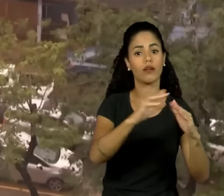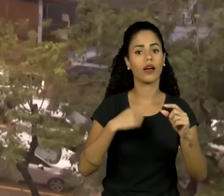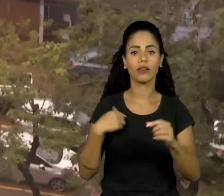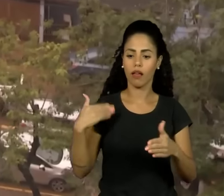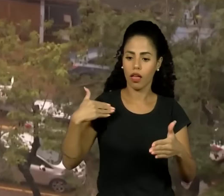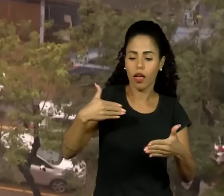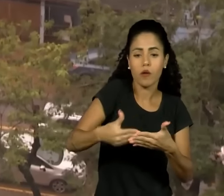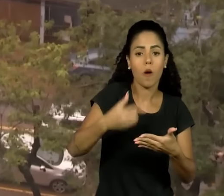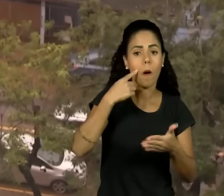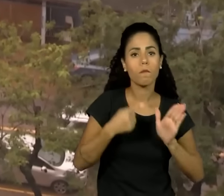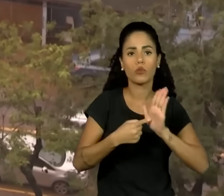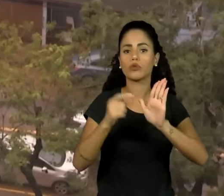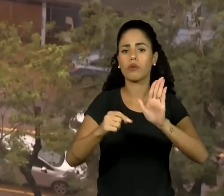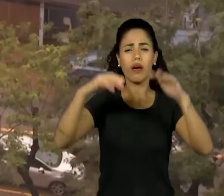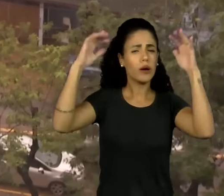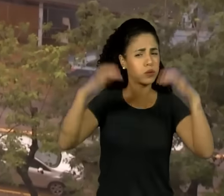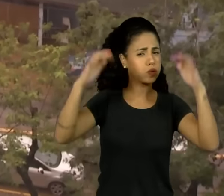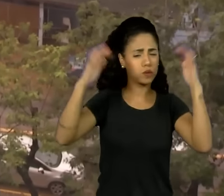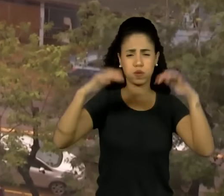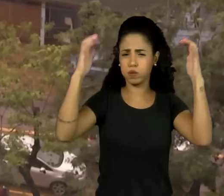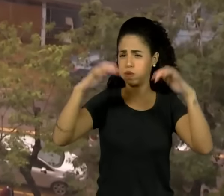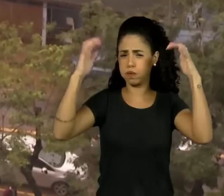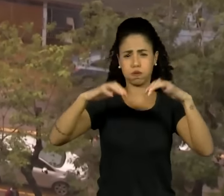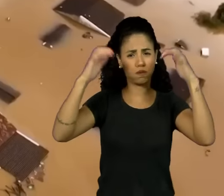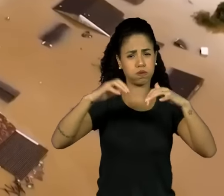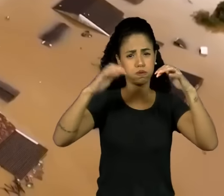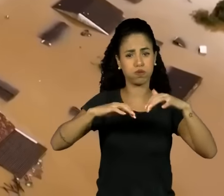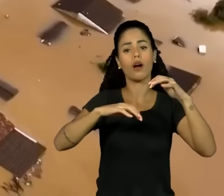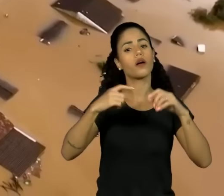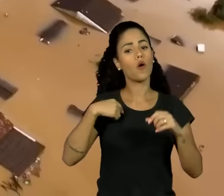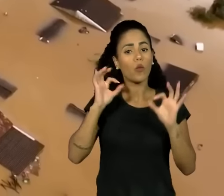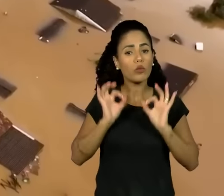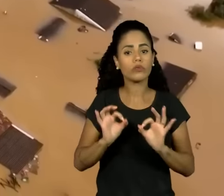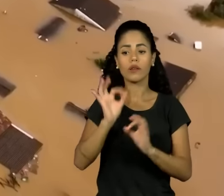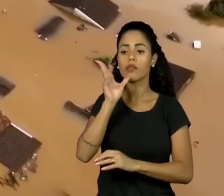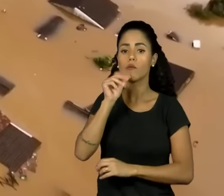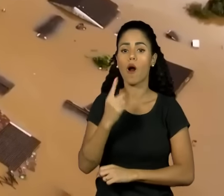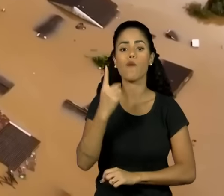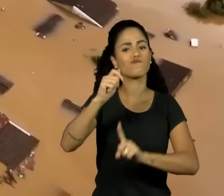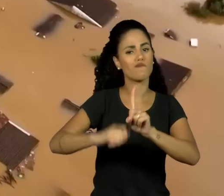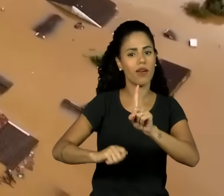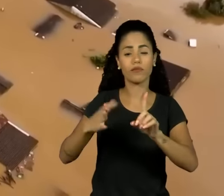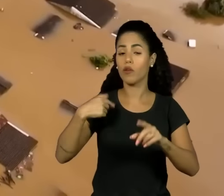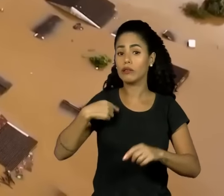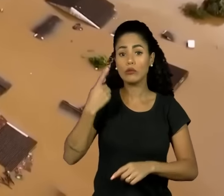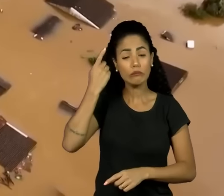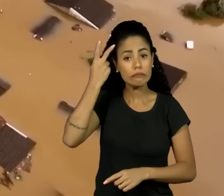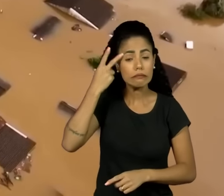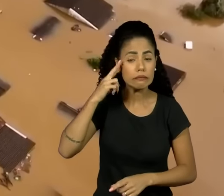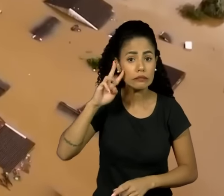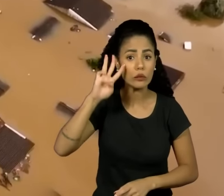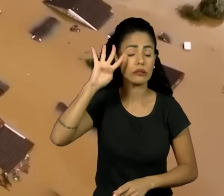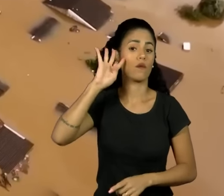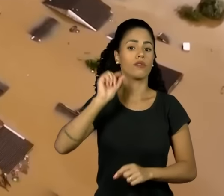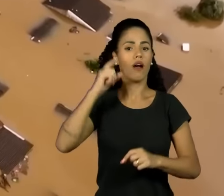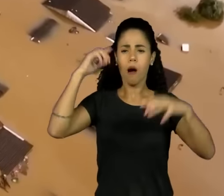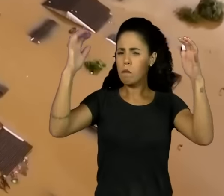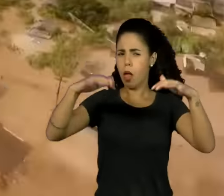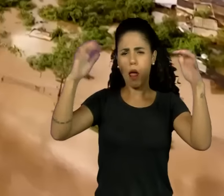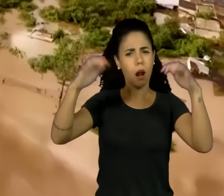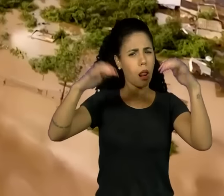dias foram registradas chuvas que demorariam meses para cair. A água invadiu a capital Porto